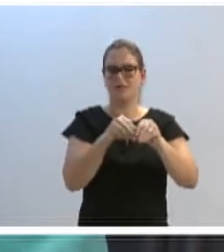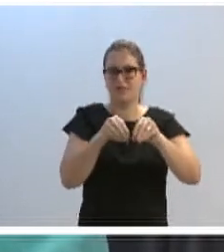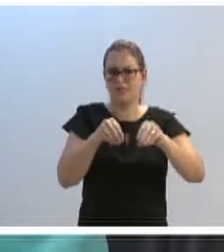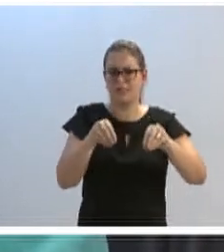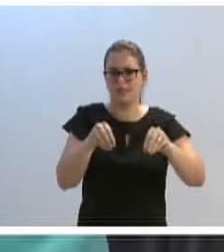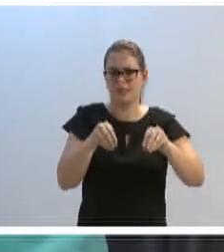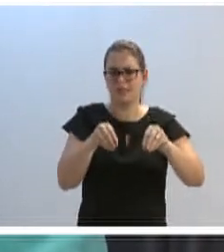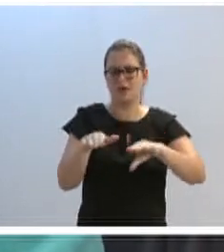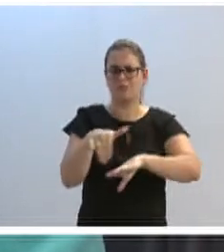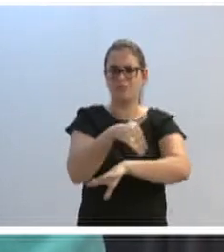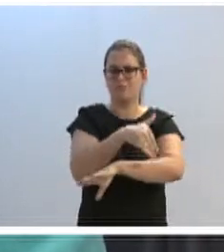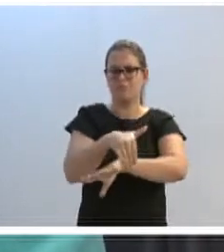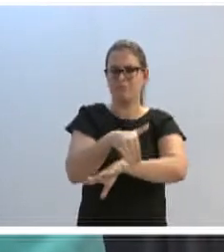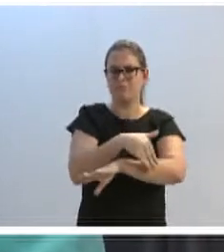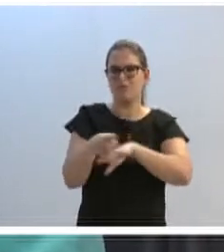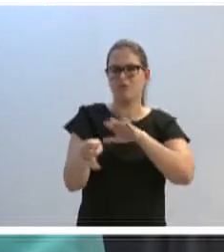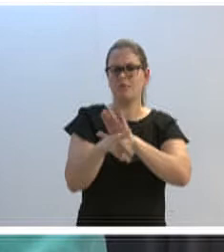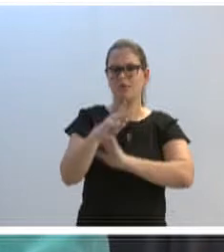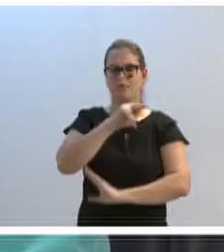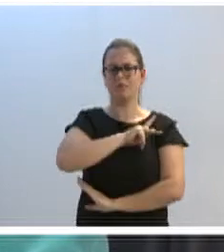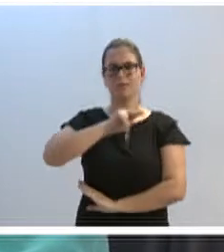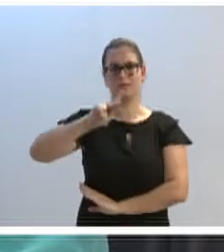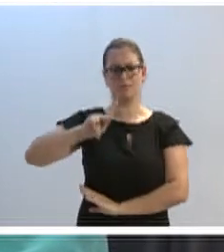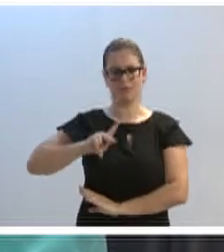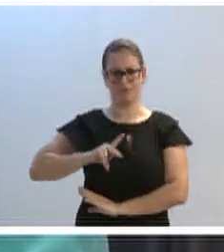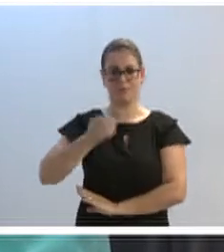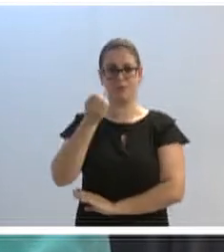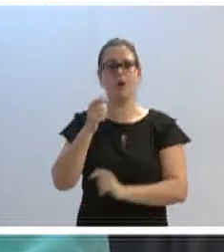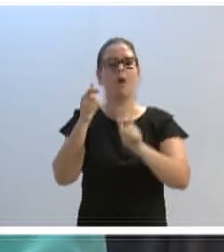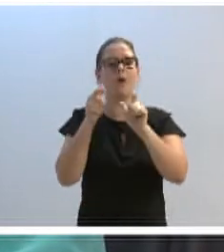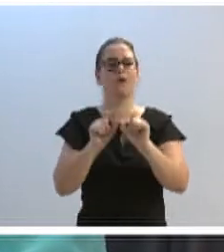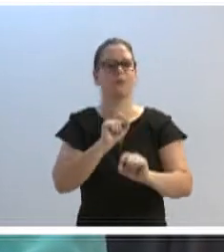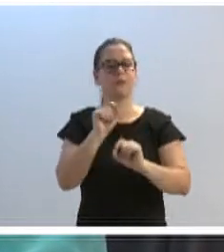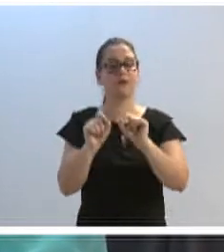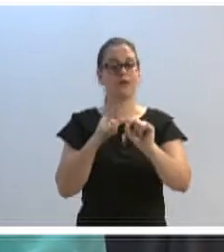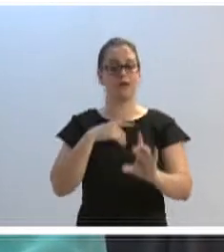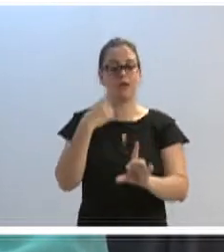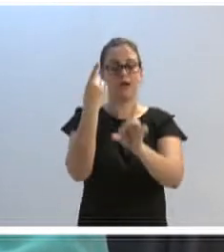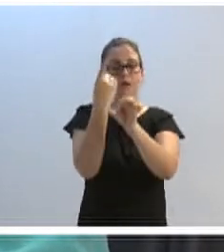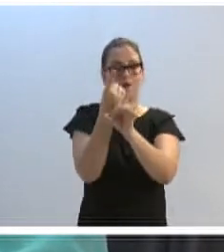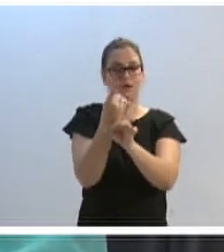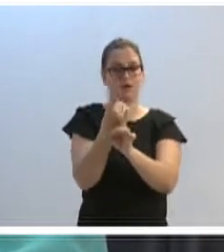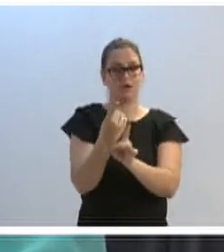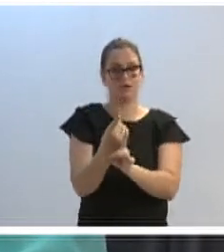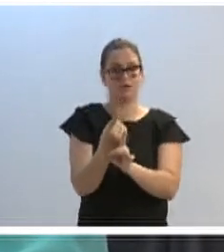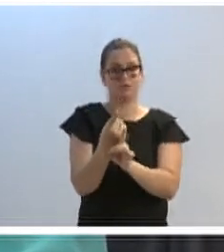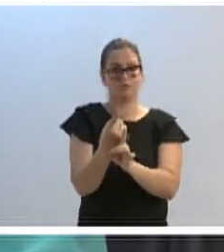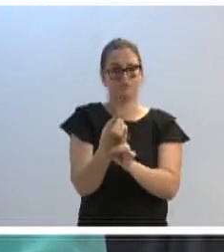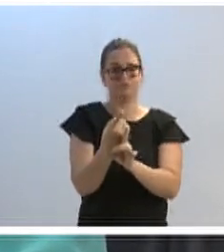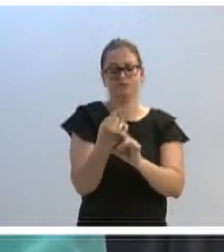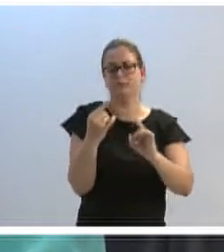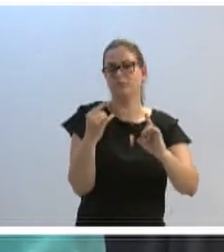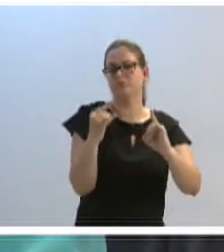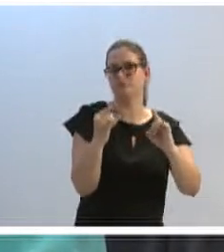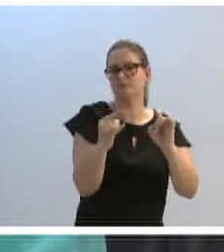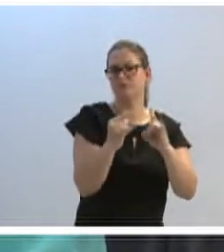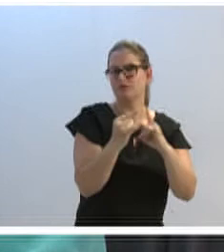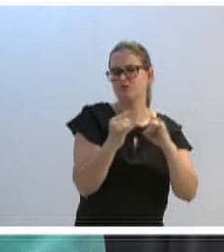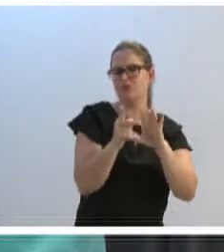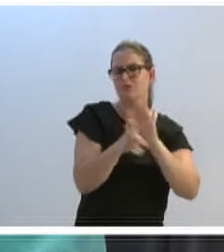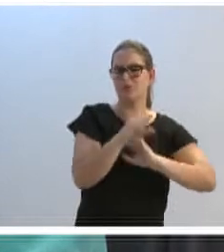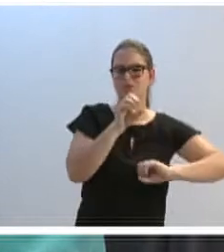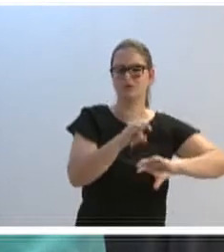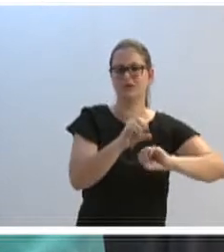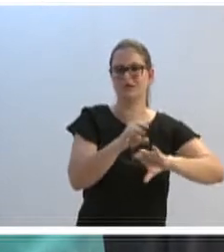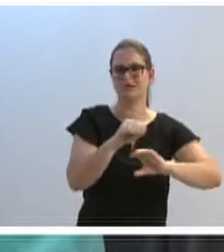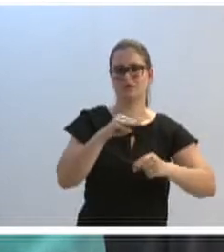na pavimentação de vias públicas onde se localizam estabelecimentos de ensino no município de